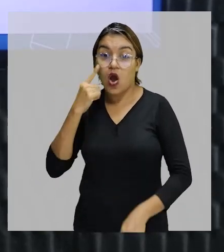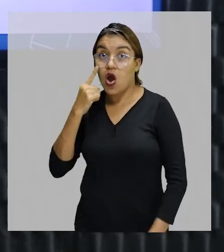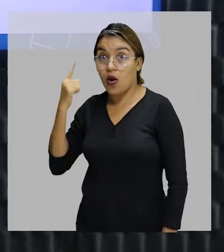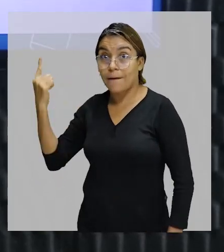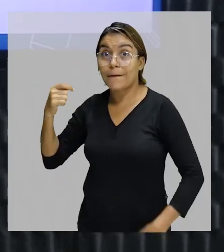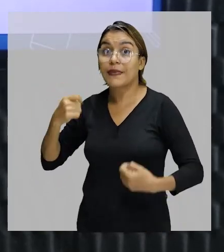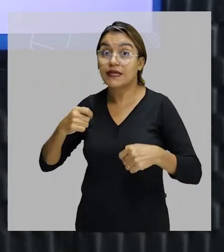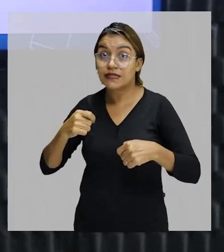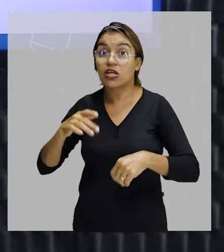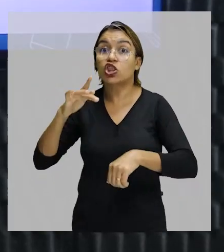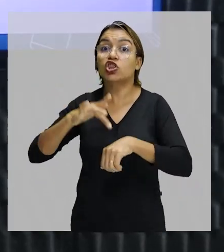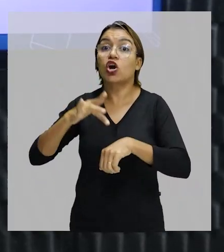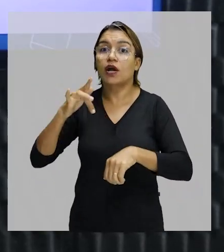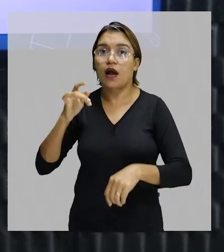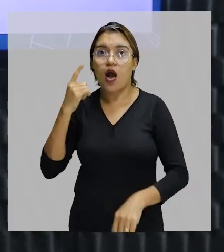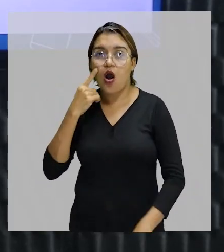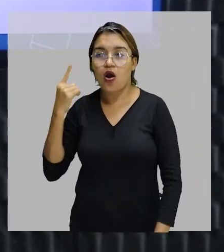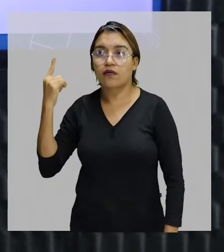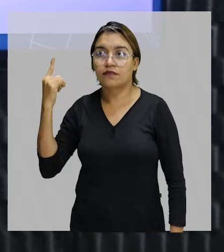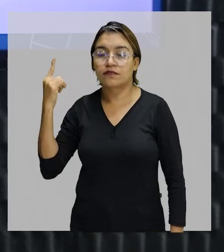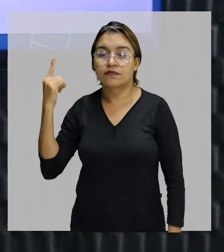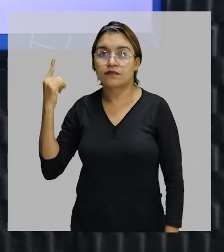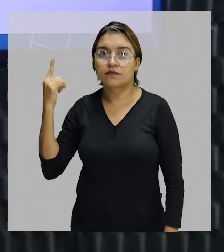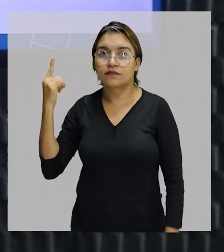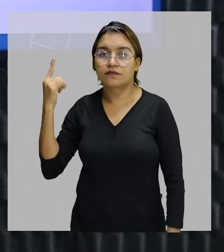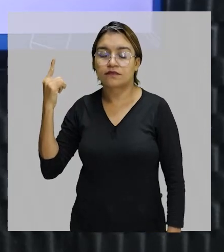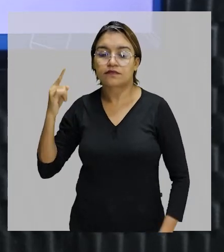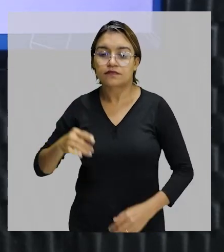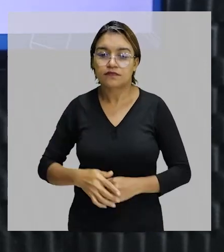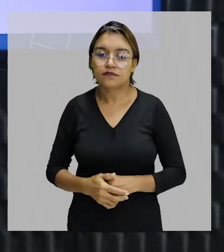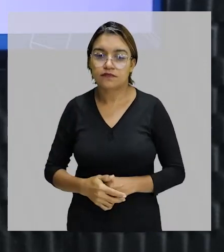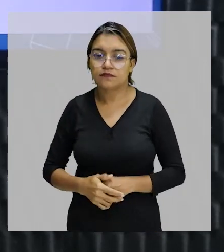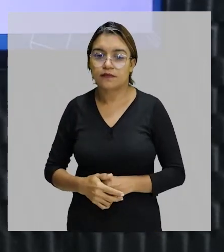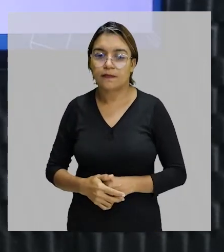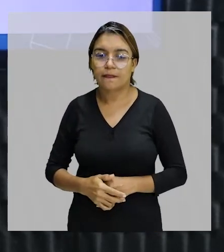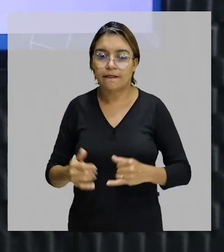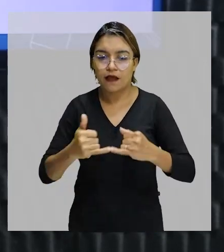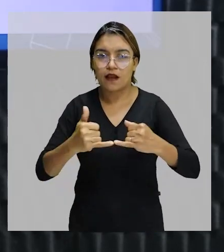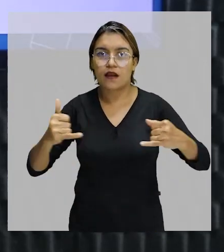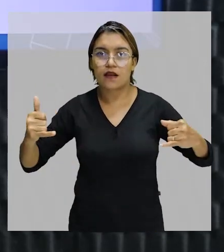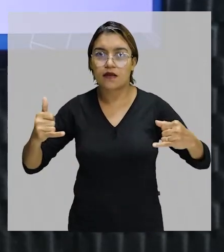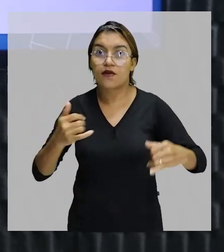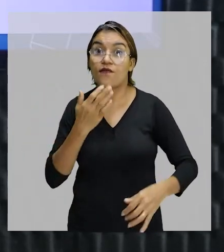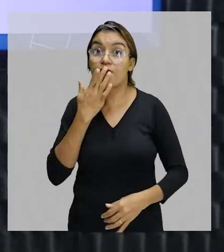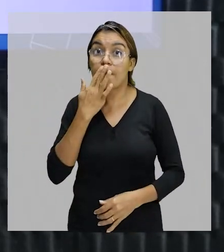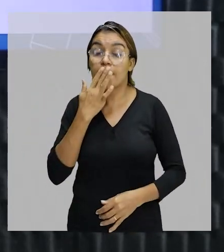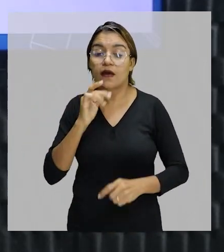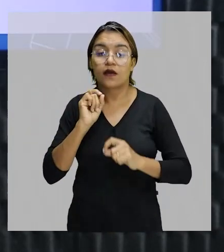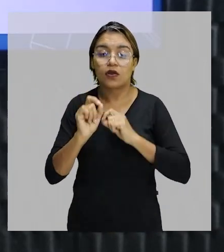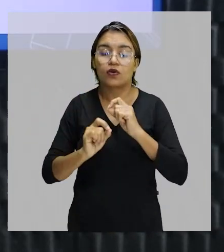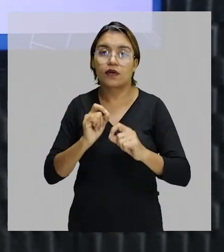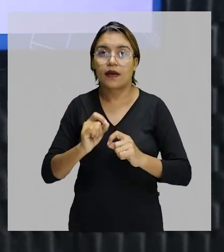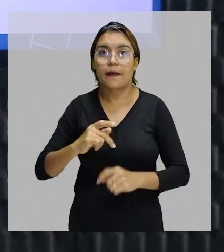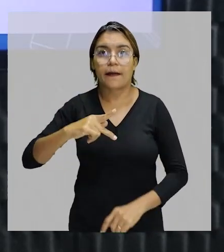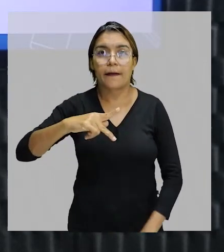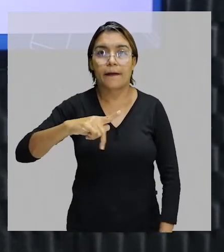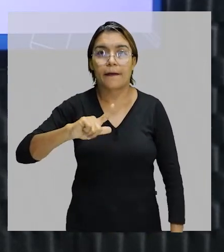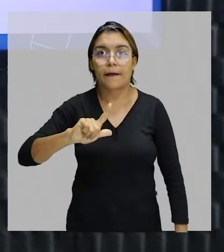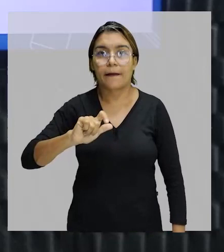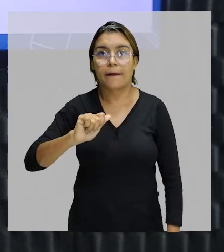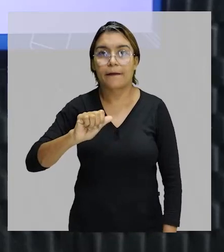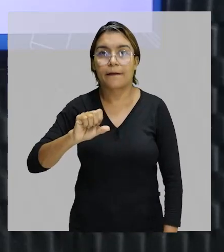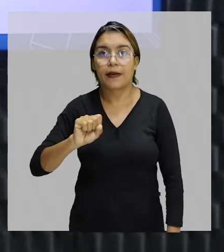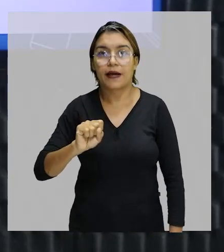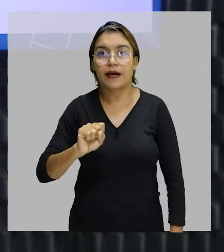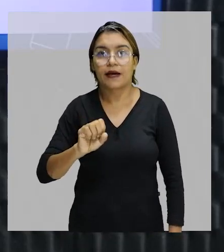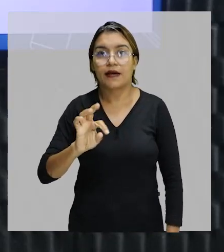né? Ele tem que tocar essa tábua de chamada. E aqui essa linha vermelha, já falei para vocês que é a plasticina.